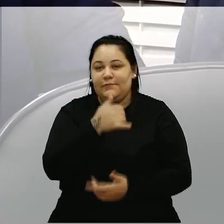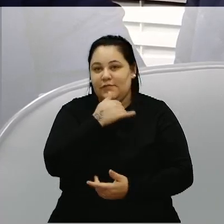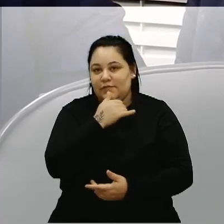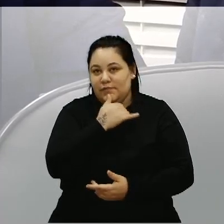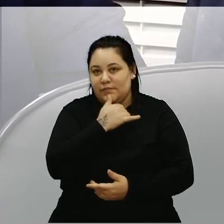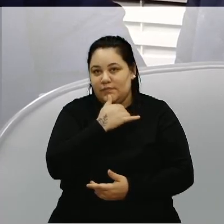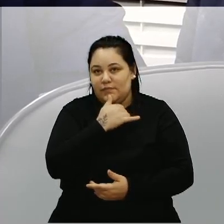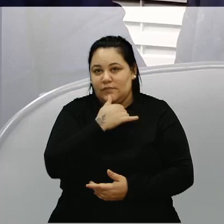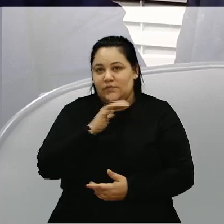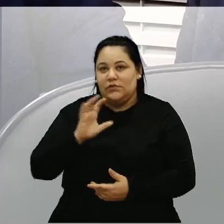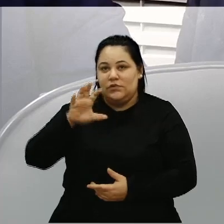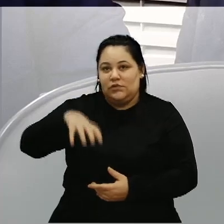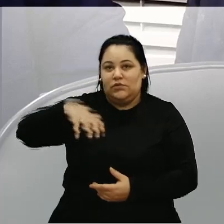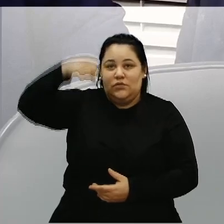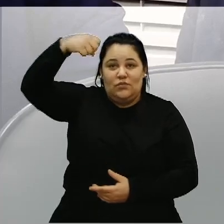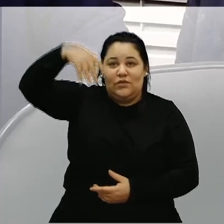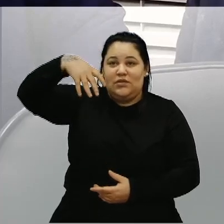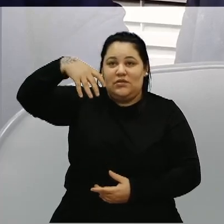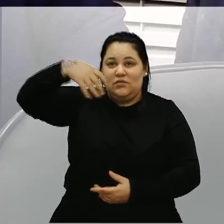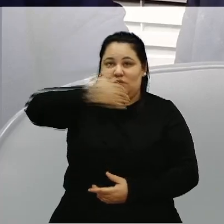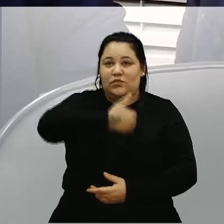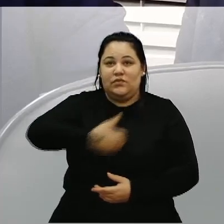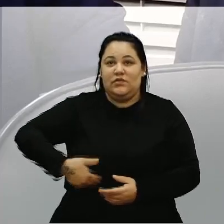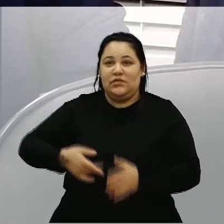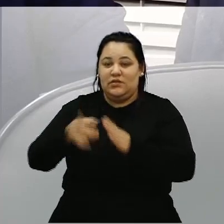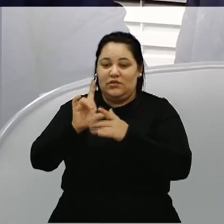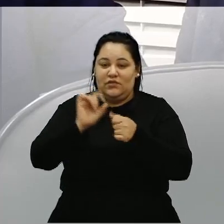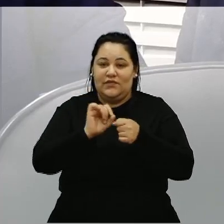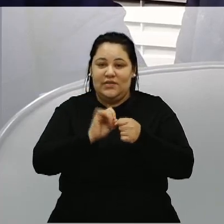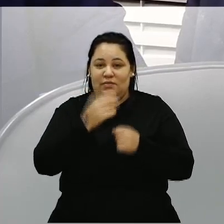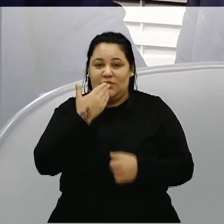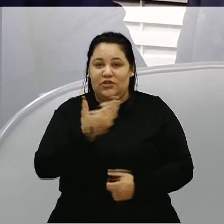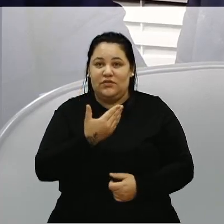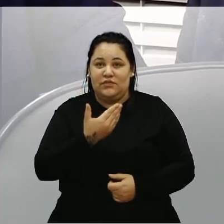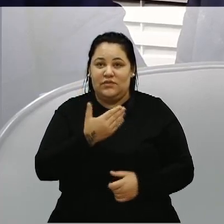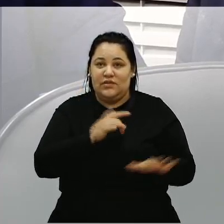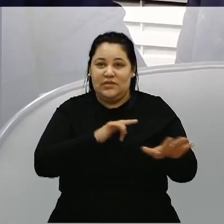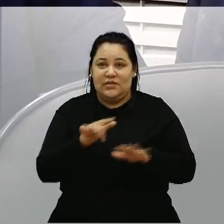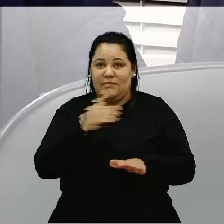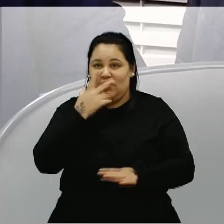o setor de iluminação pública, antes você fazia o pedido, na mesma semana,